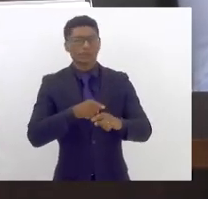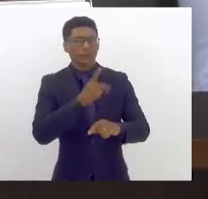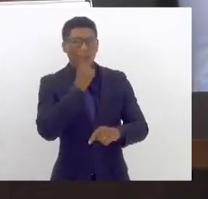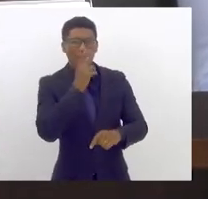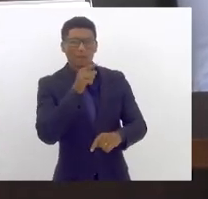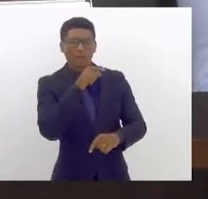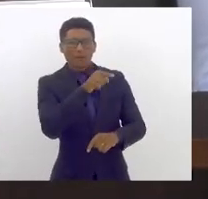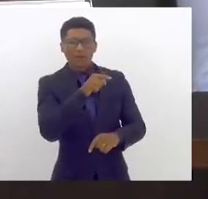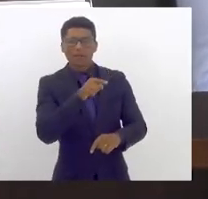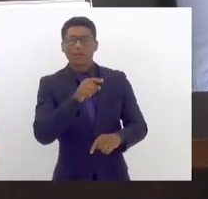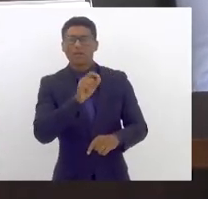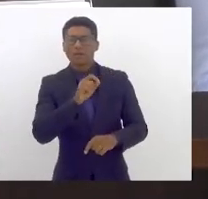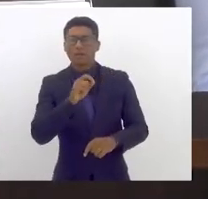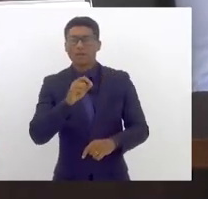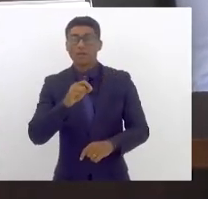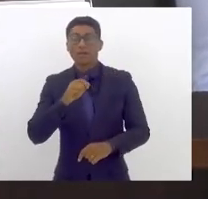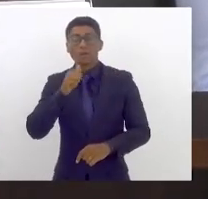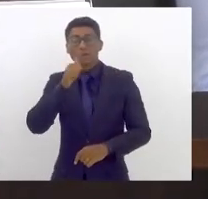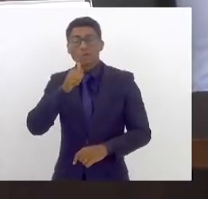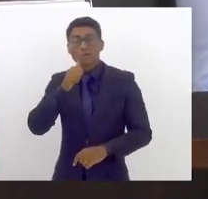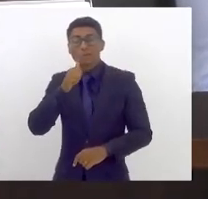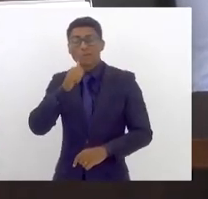de meninas